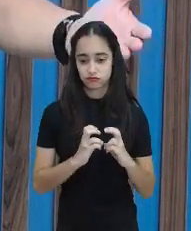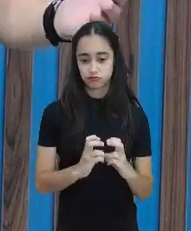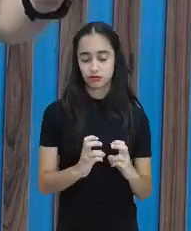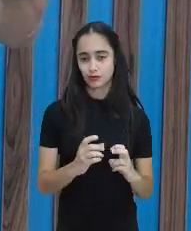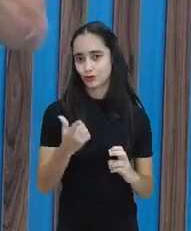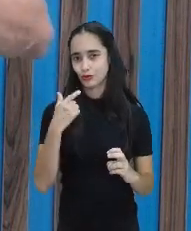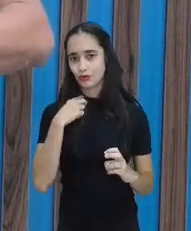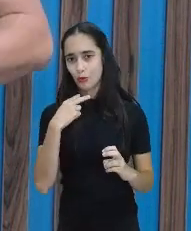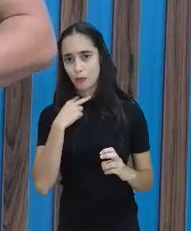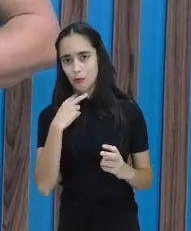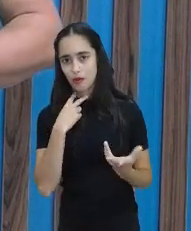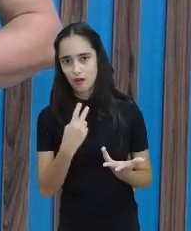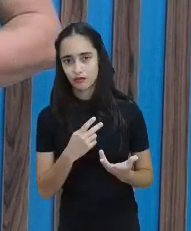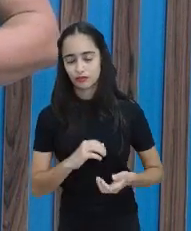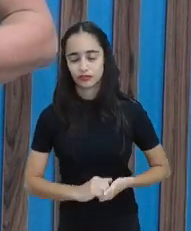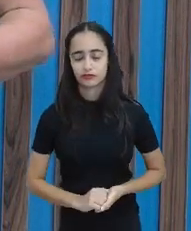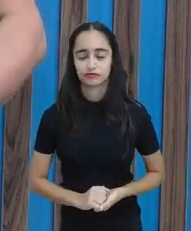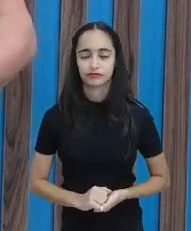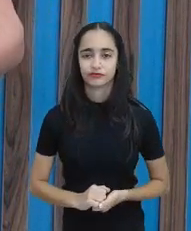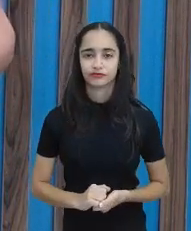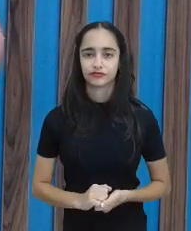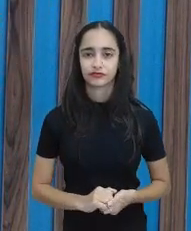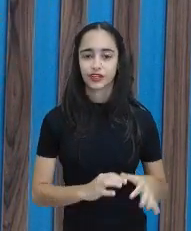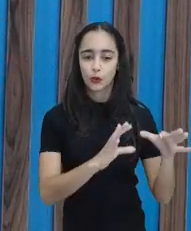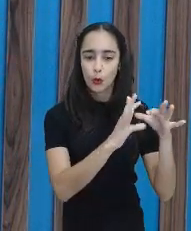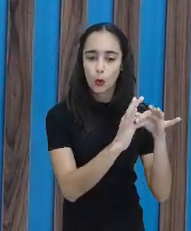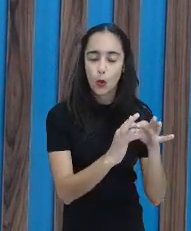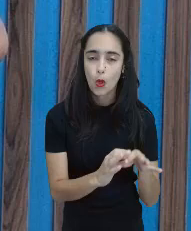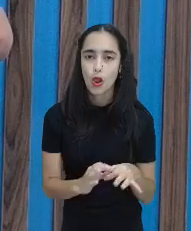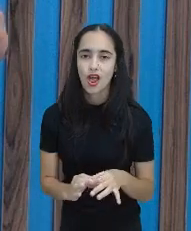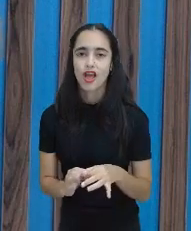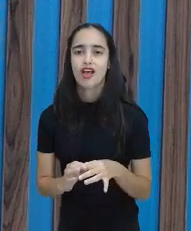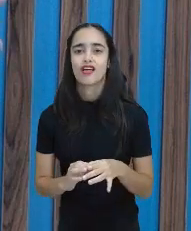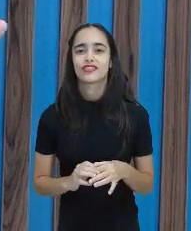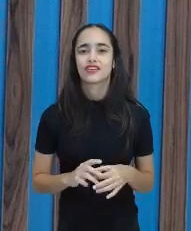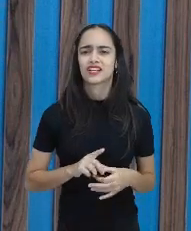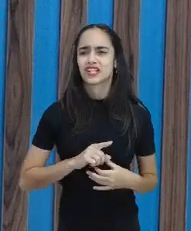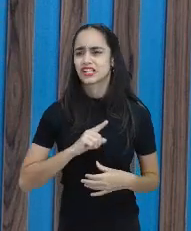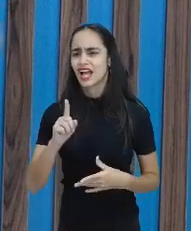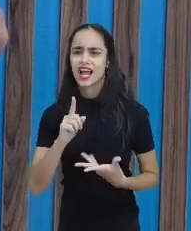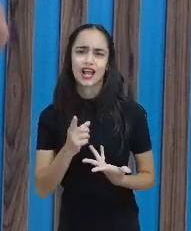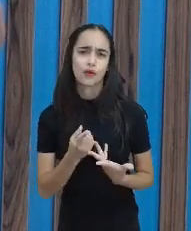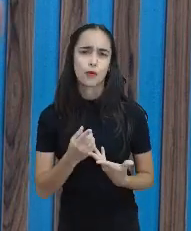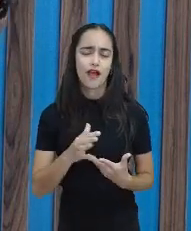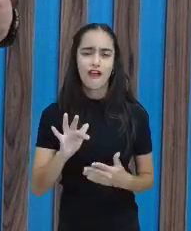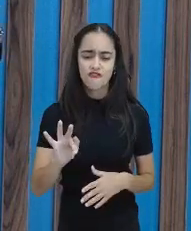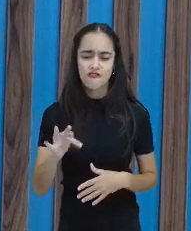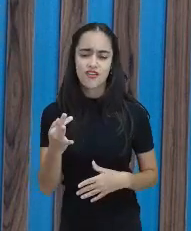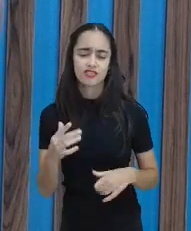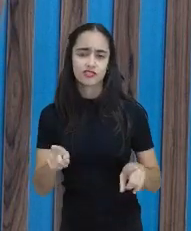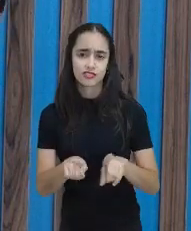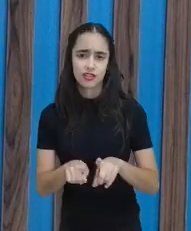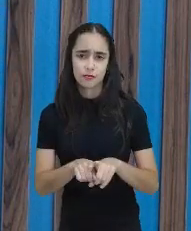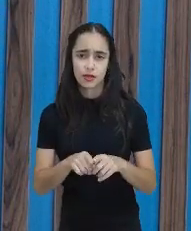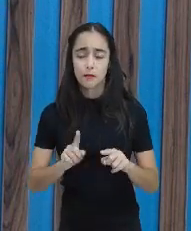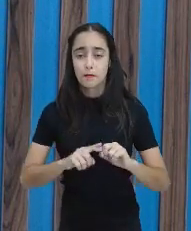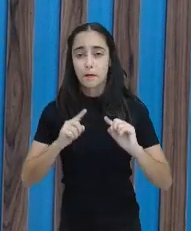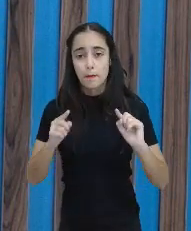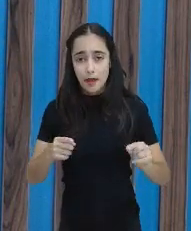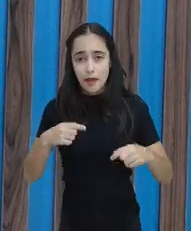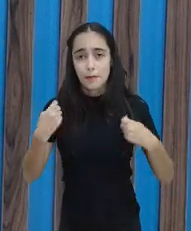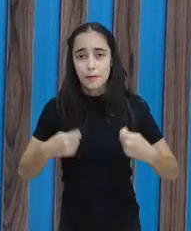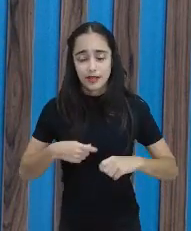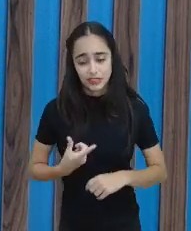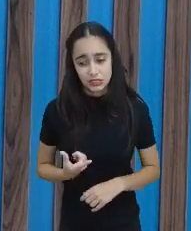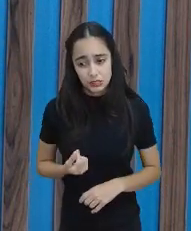França à Inglaterra, né? Por baixo do Canal da Mancha, mas isso é uma tecnologia, é um gasto, né? É um investimento muito alto